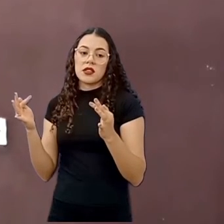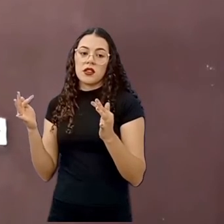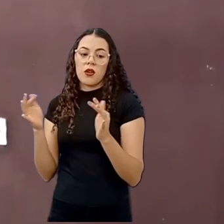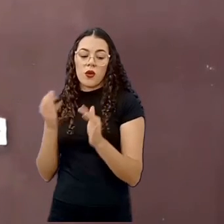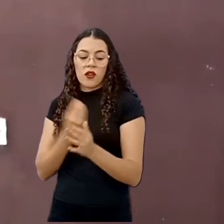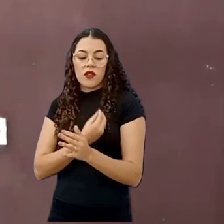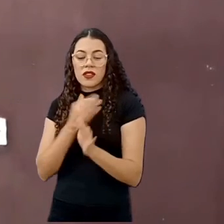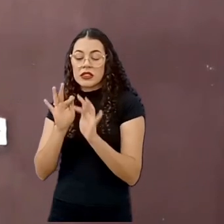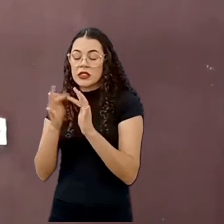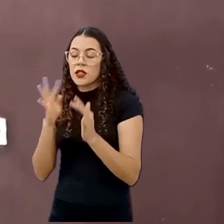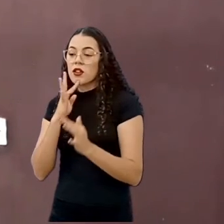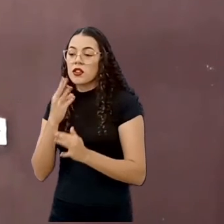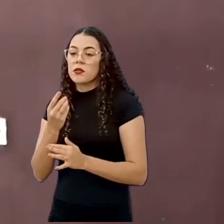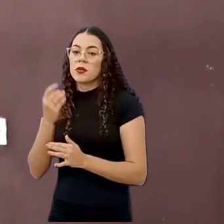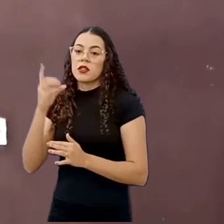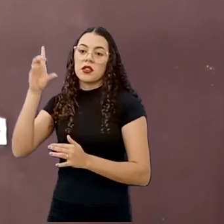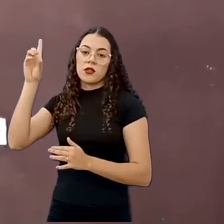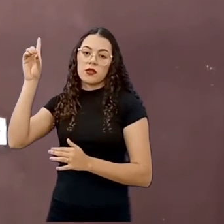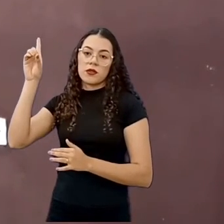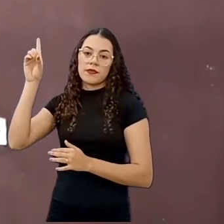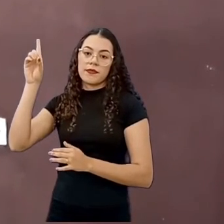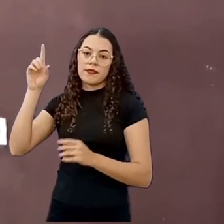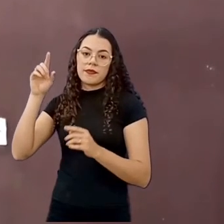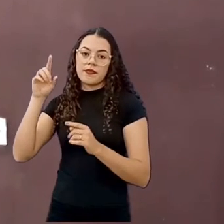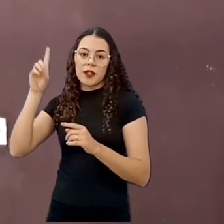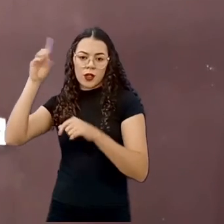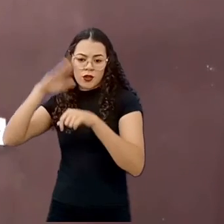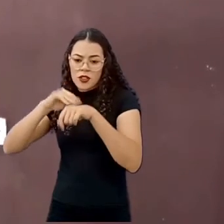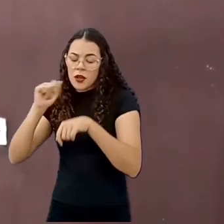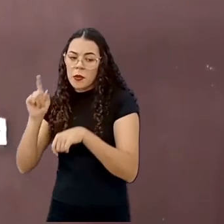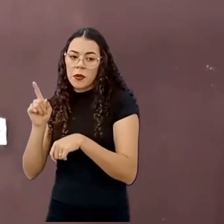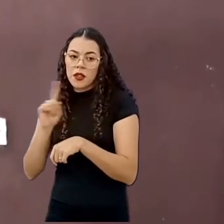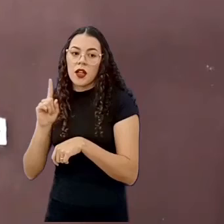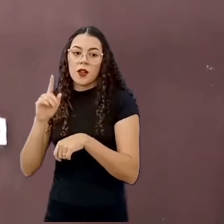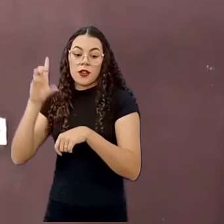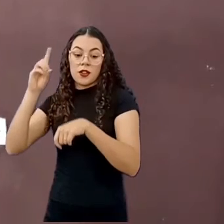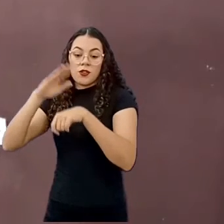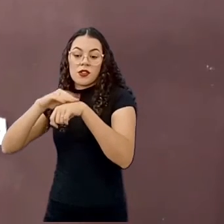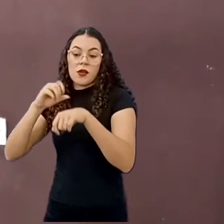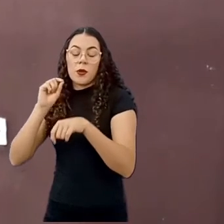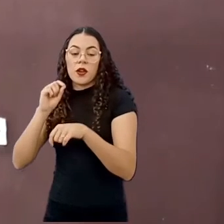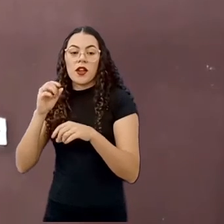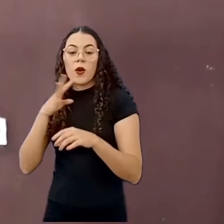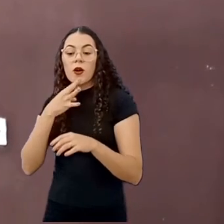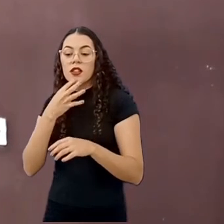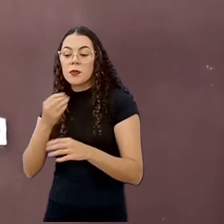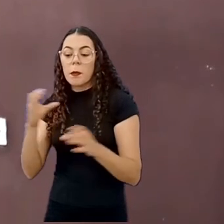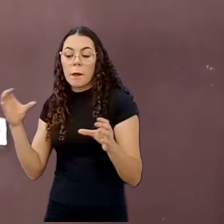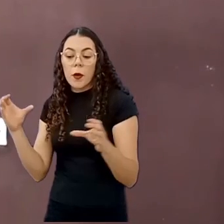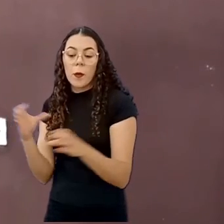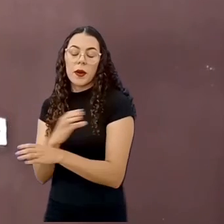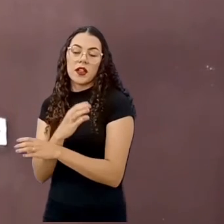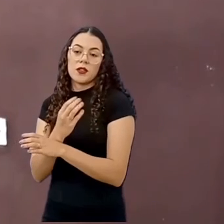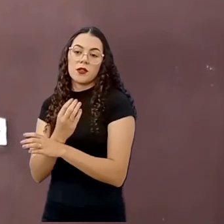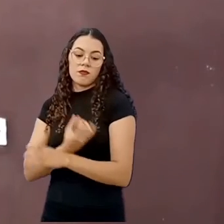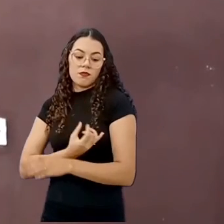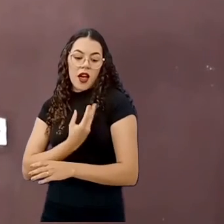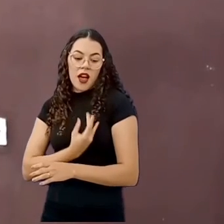rasa de conhecimento de Deus. Mas esse não é o nosso chamado. Deus nos chama para um pleno conhecimento da sua vontade.